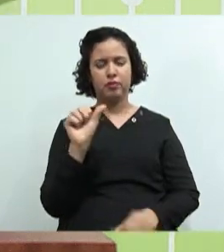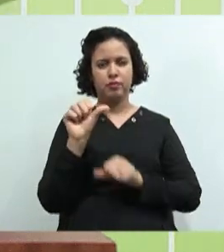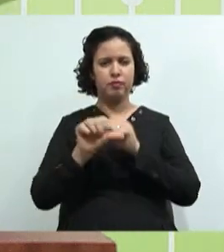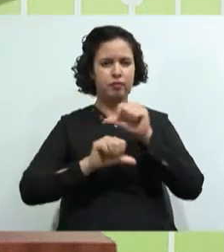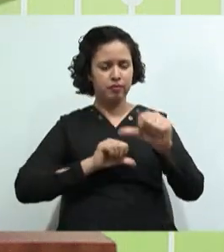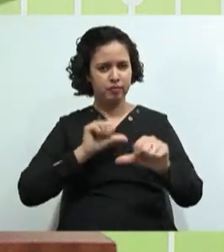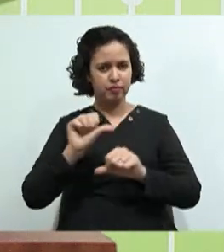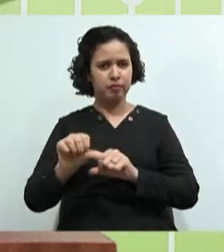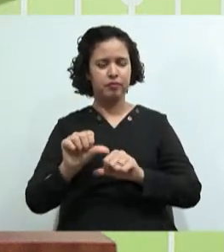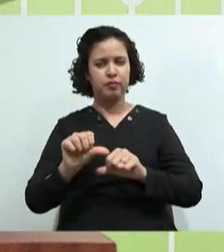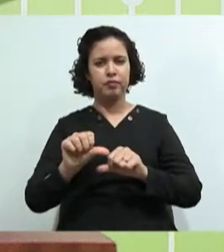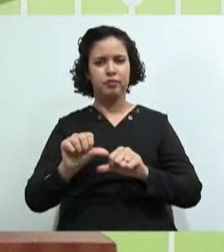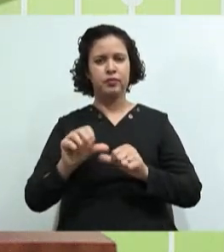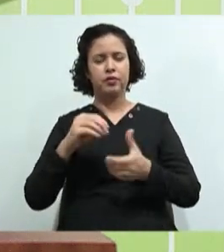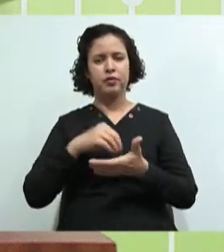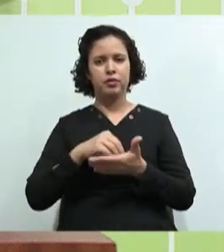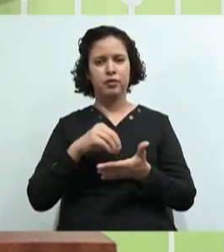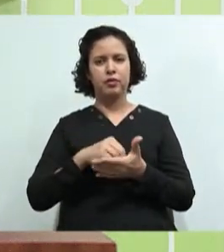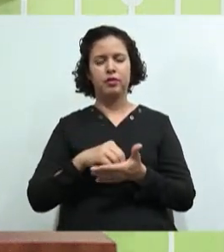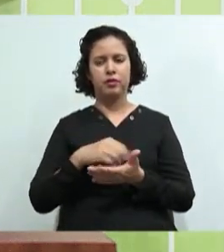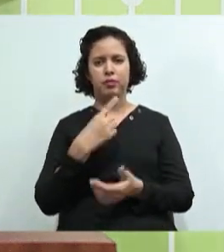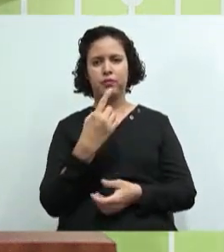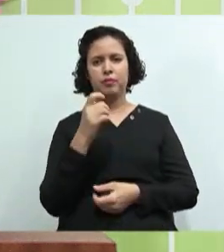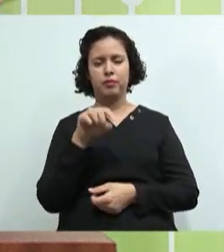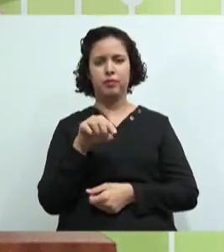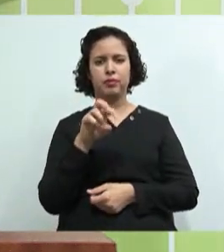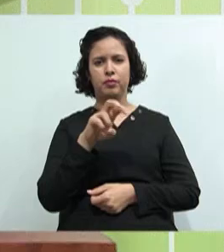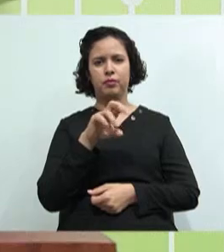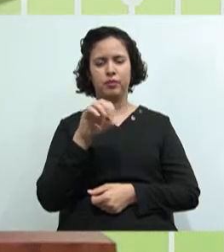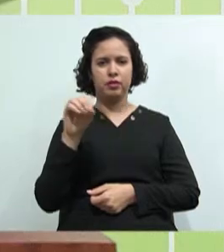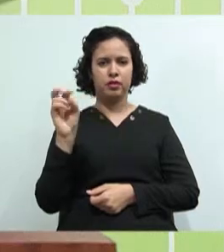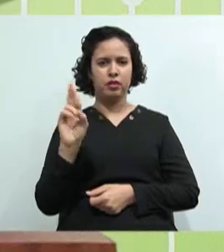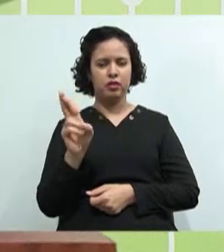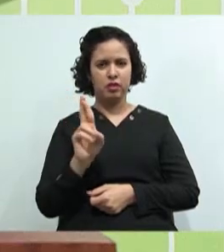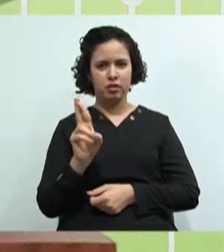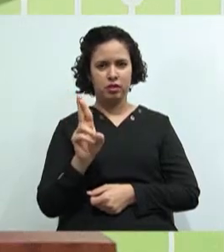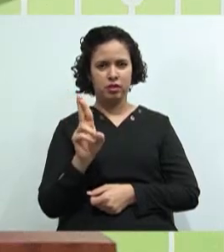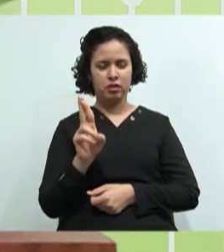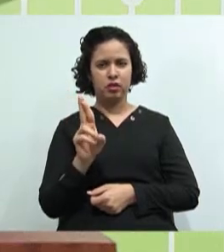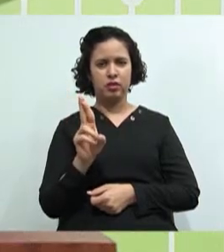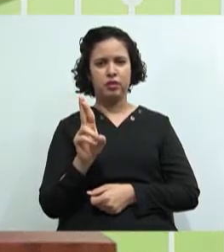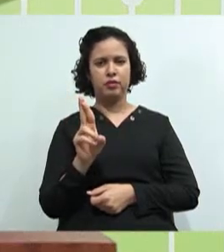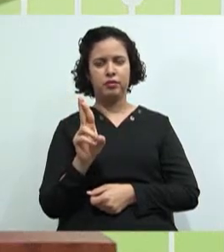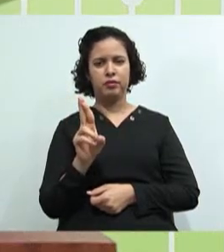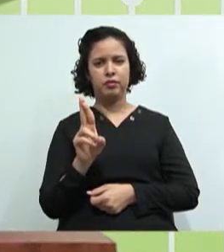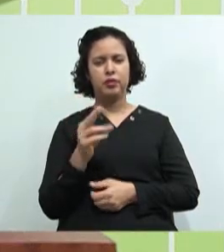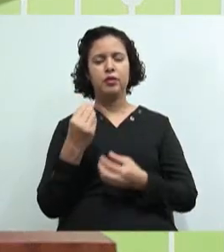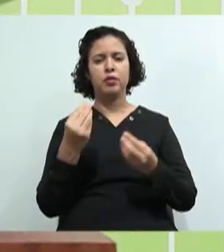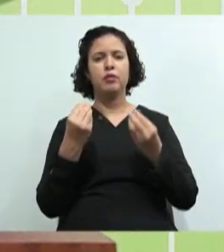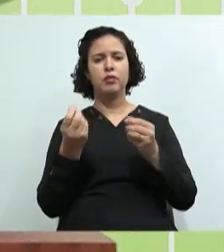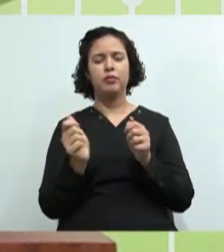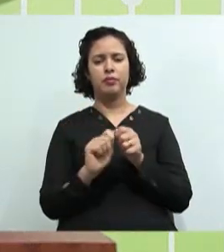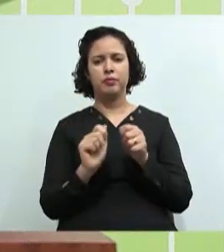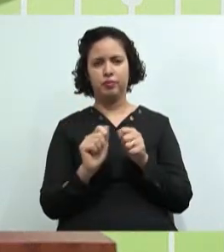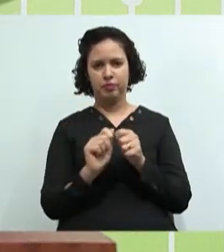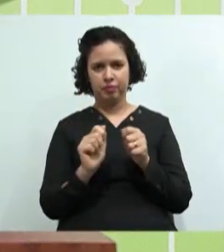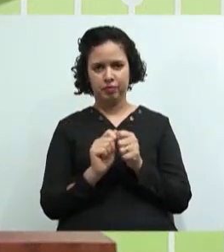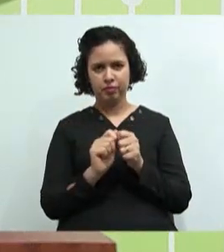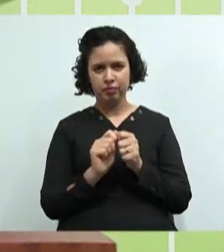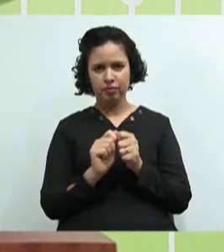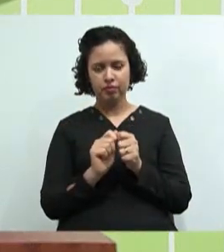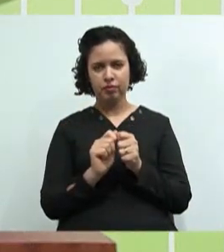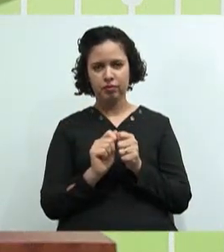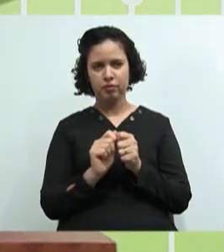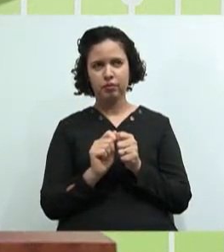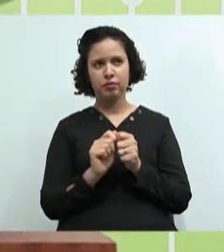que aconteceu aqui. Faltou quanto? R$ 1.500 para me ter 6 mil em 6 meses. Como eu posso fazer esses 1.500? Ao